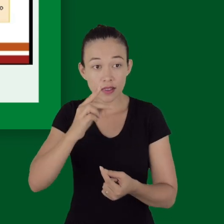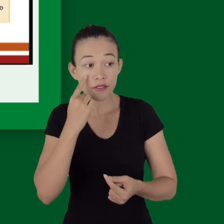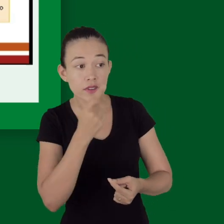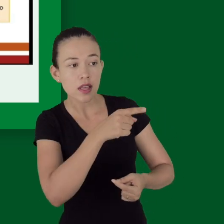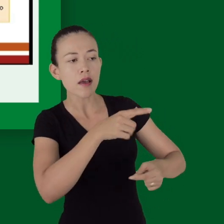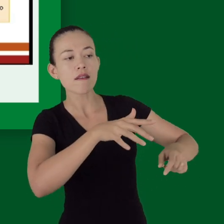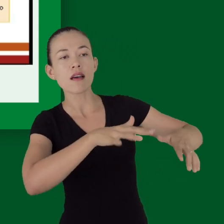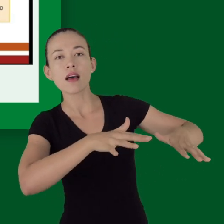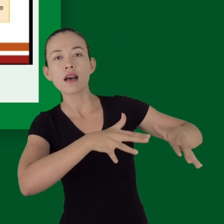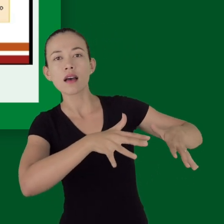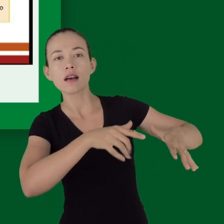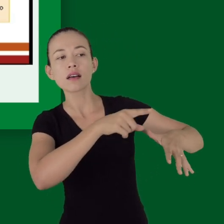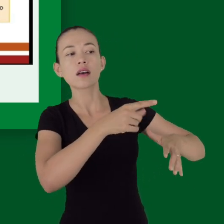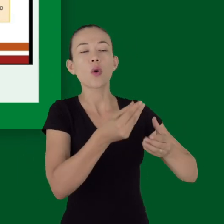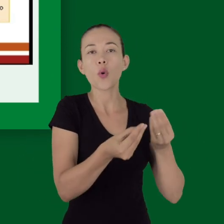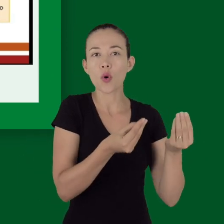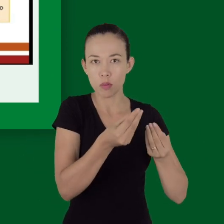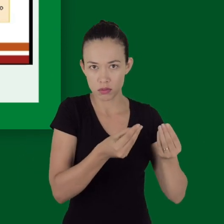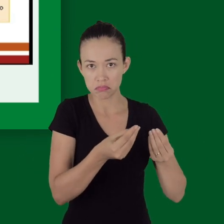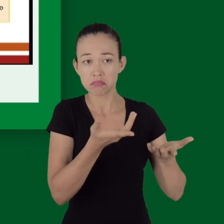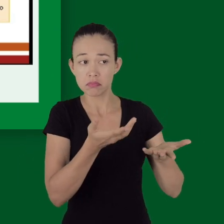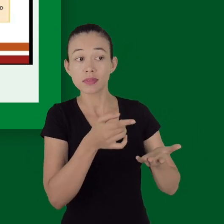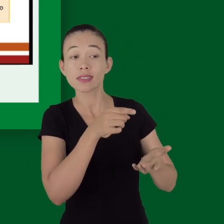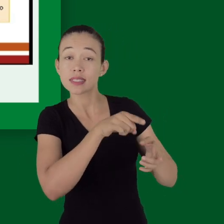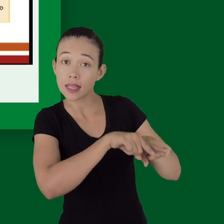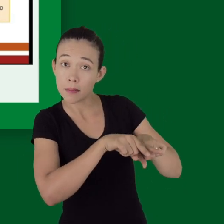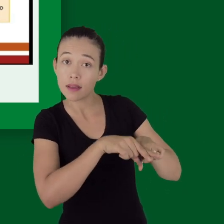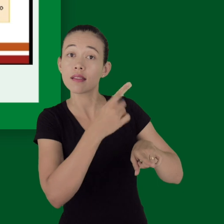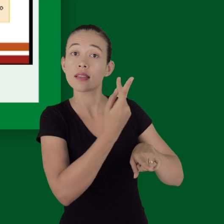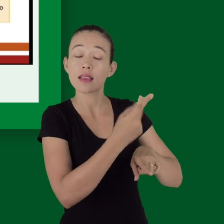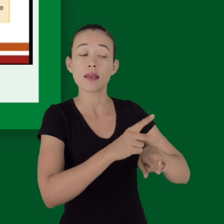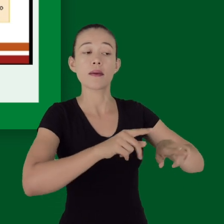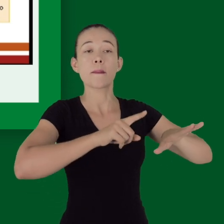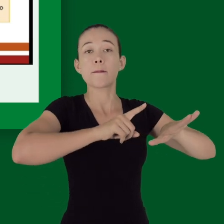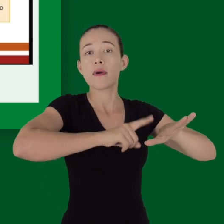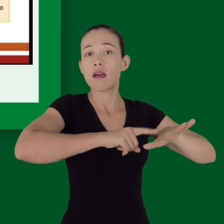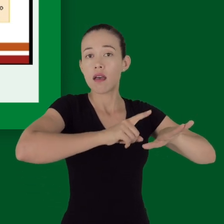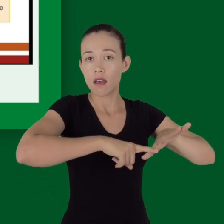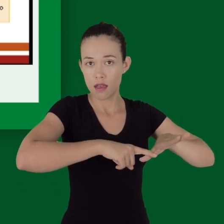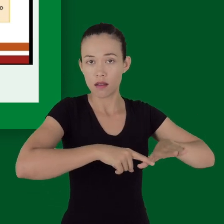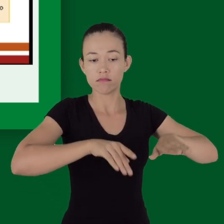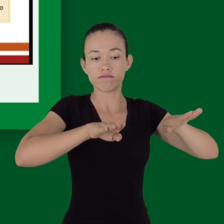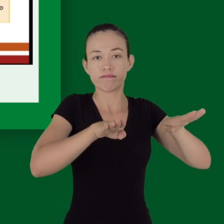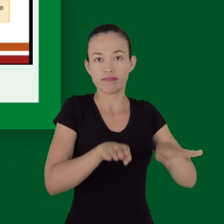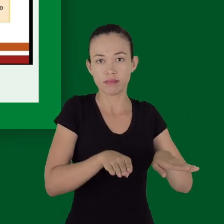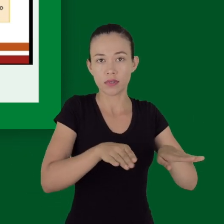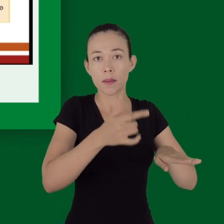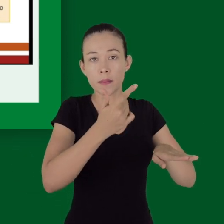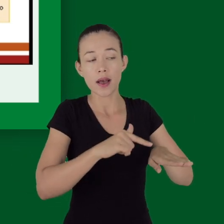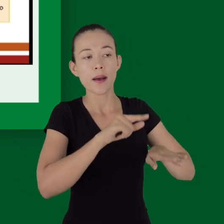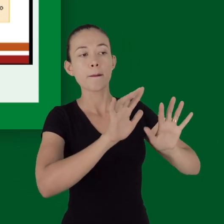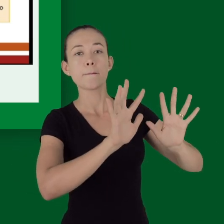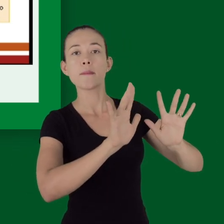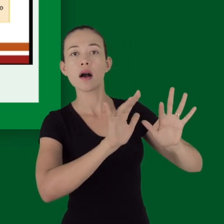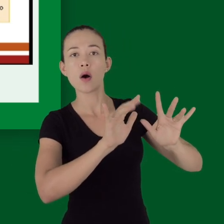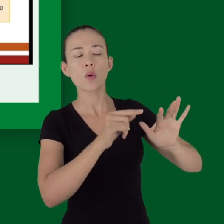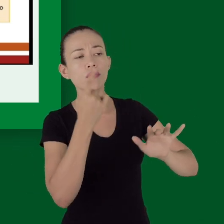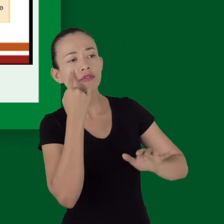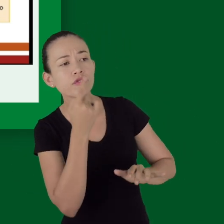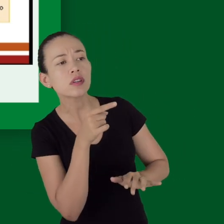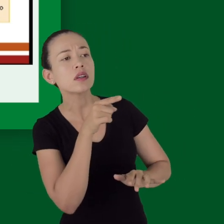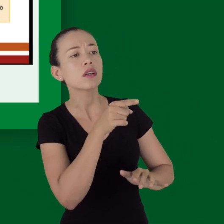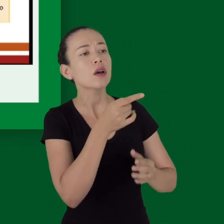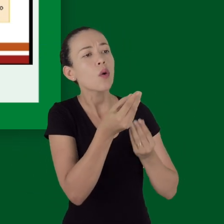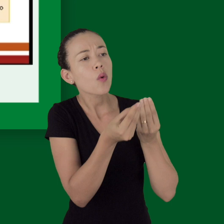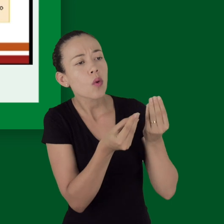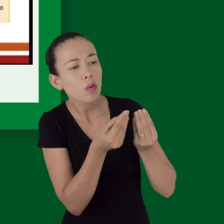a sensação de posição dos pés e mãos, ela me dá um indicativo, uma inferência de que as